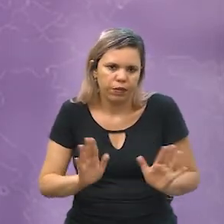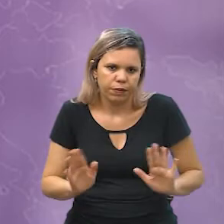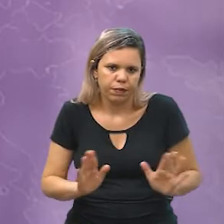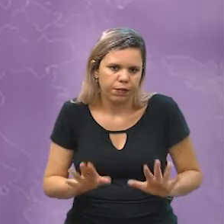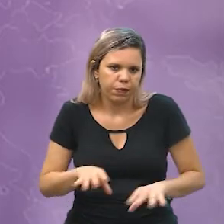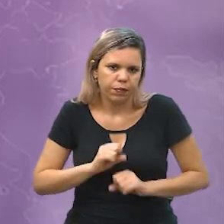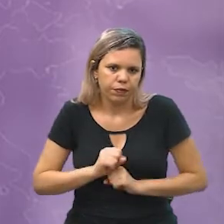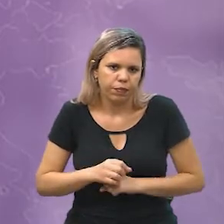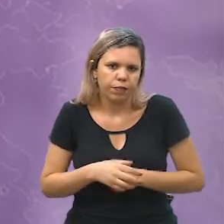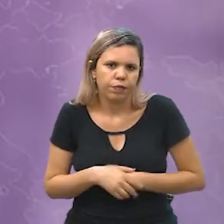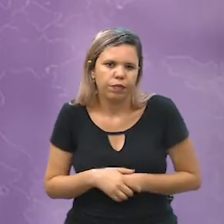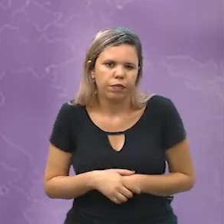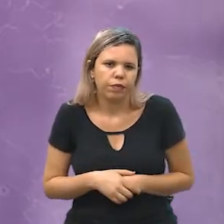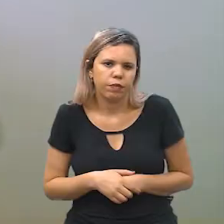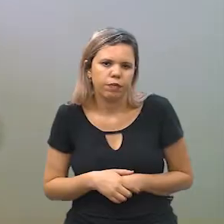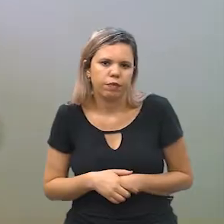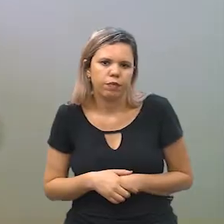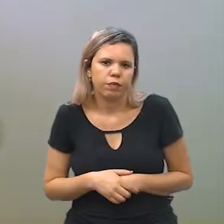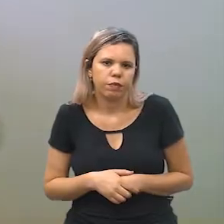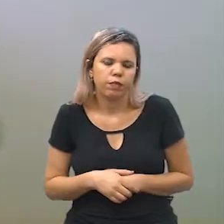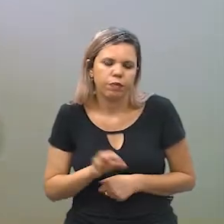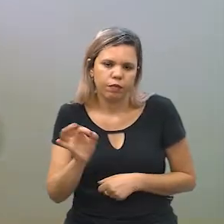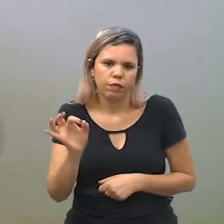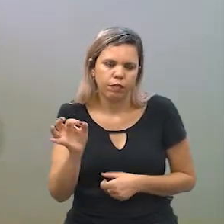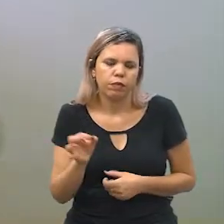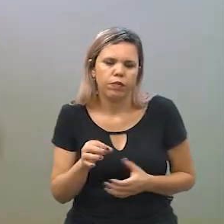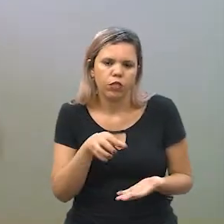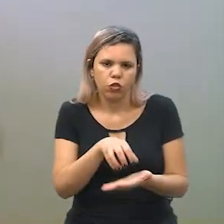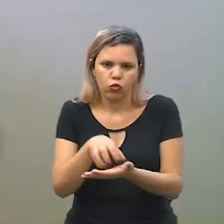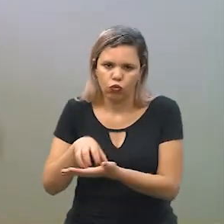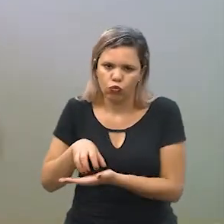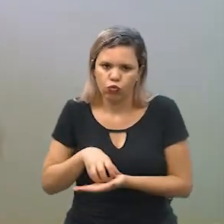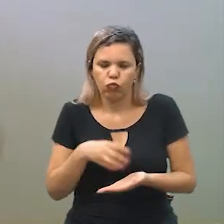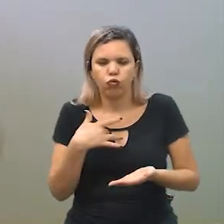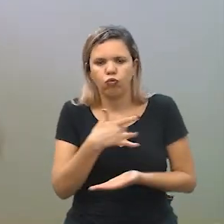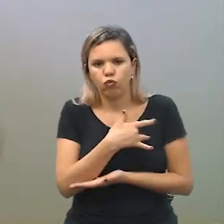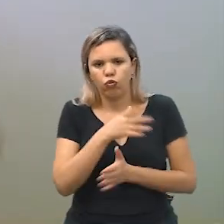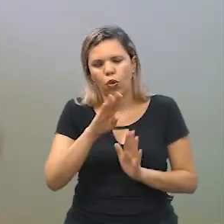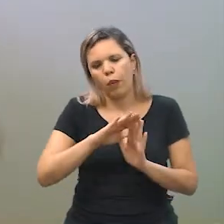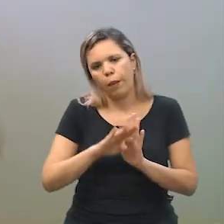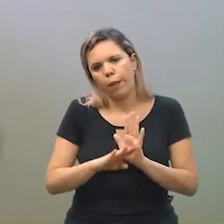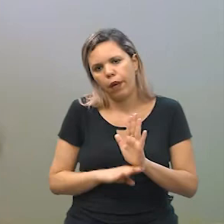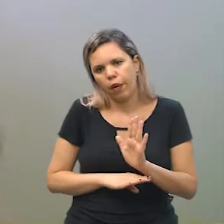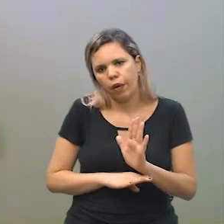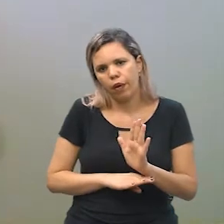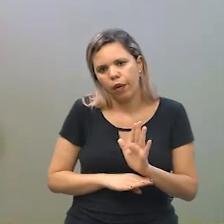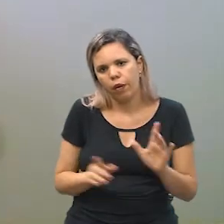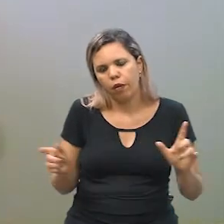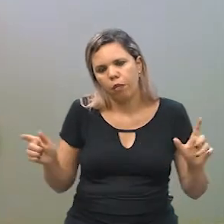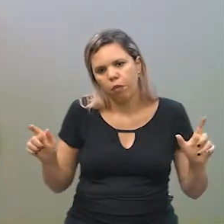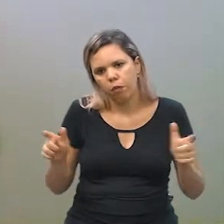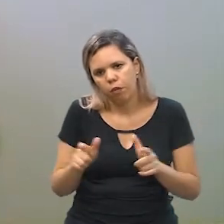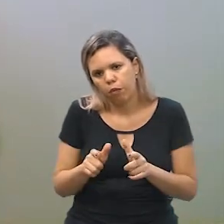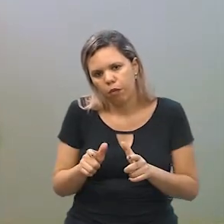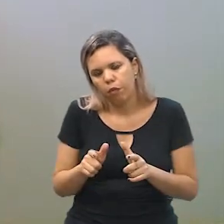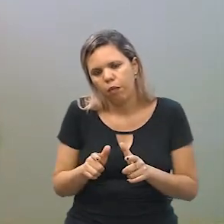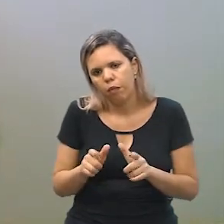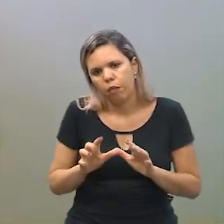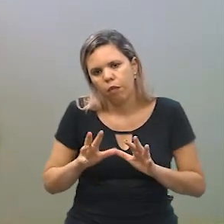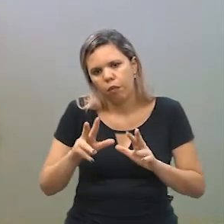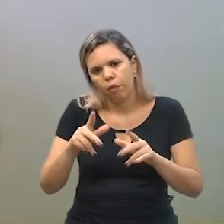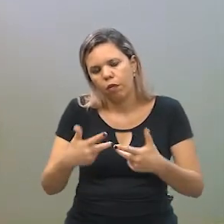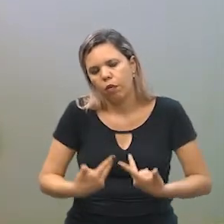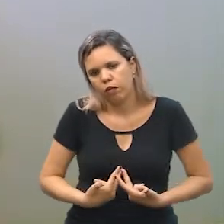de contaminação, né? Exatamente. As unidades de saúde se programaram para diminuir todo tipo